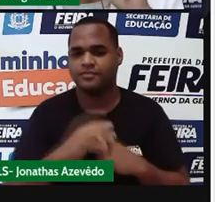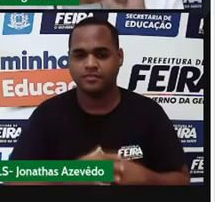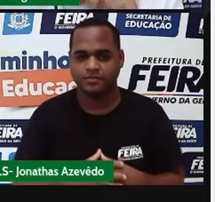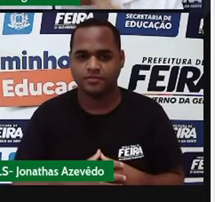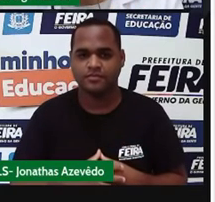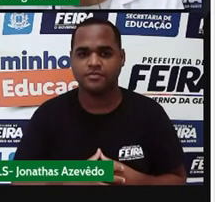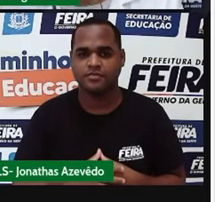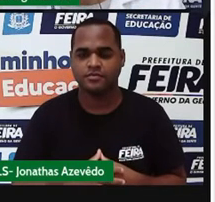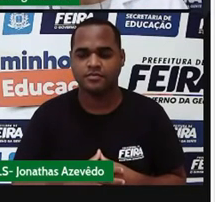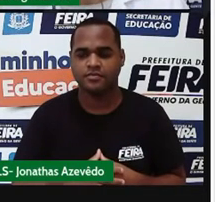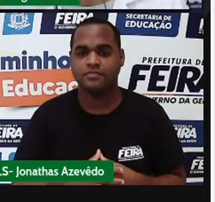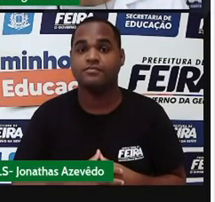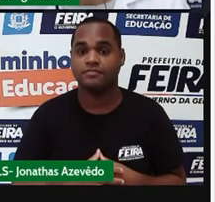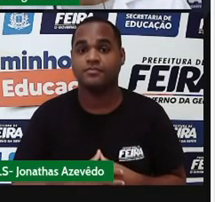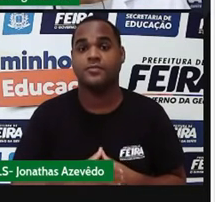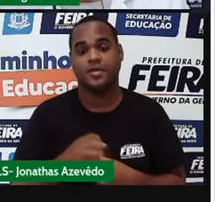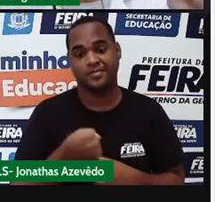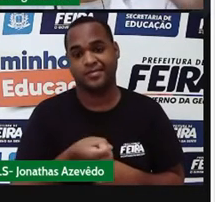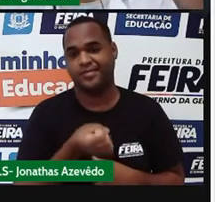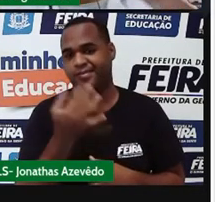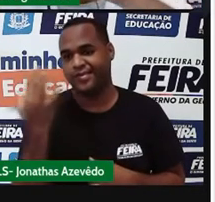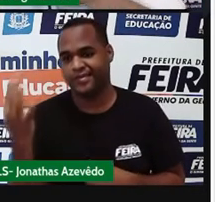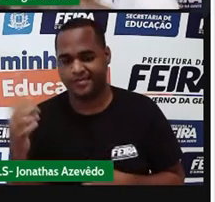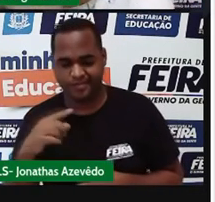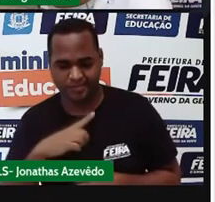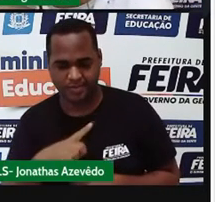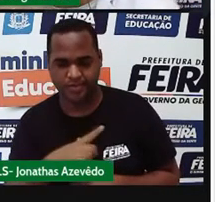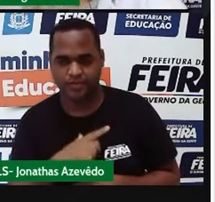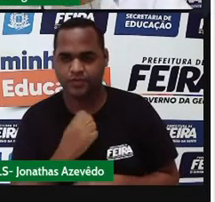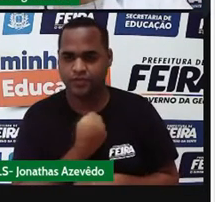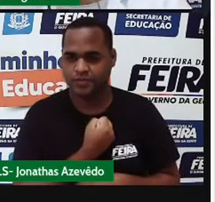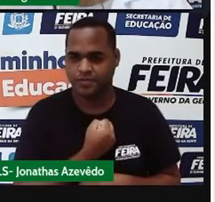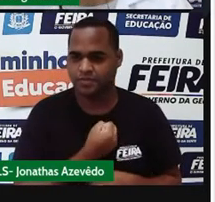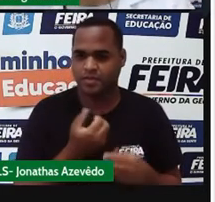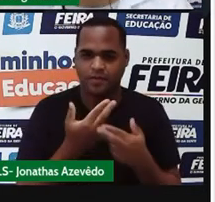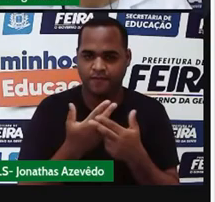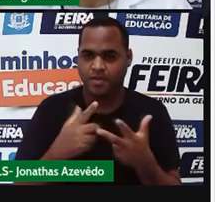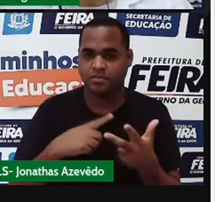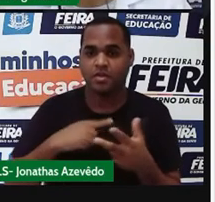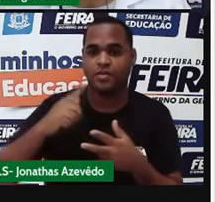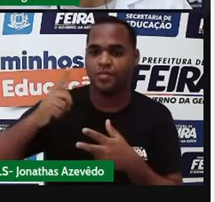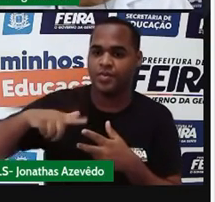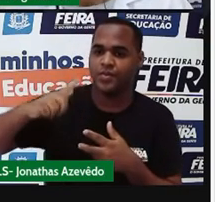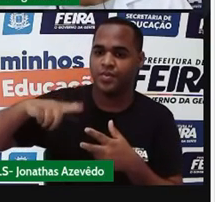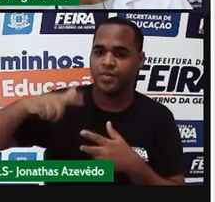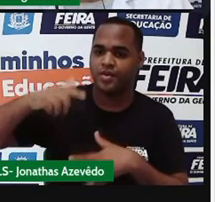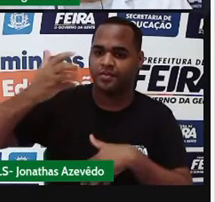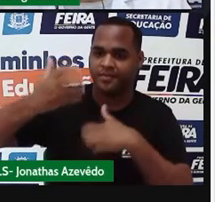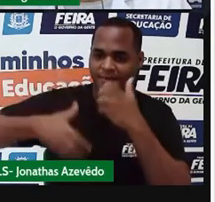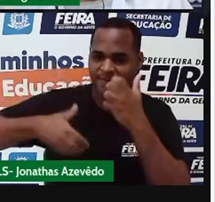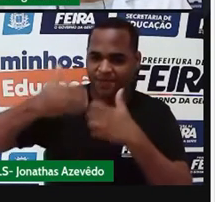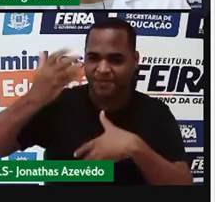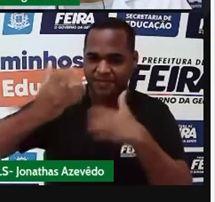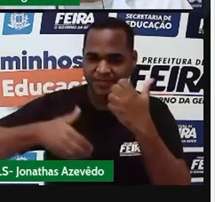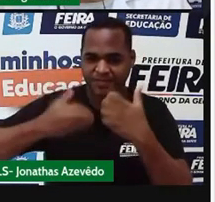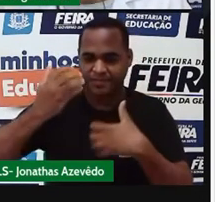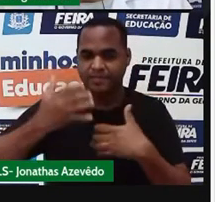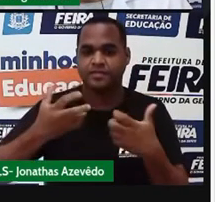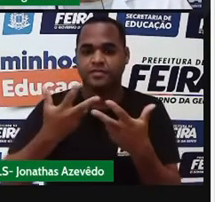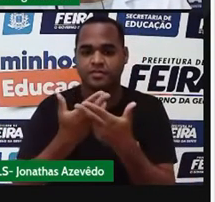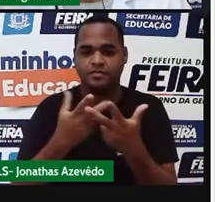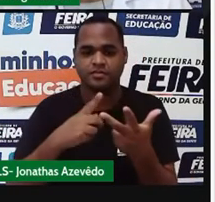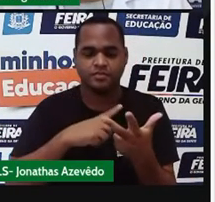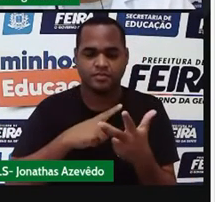quantidade de algarismos bom e se repete ali na dízima periódica vai dizer para